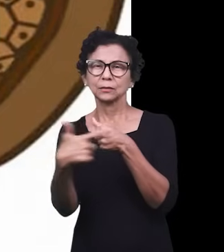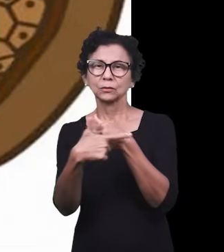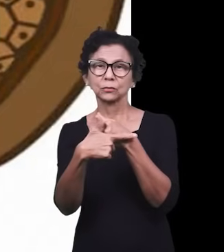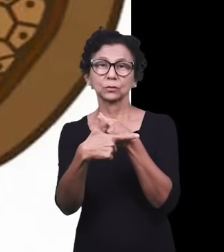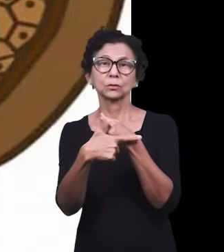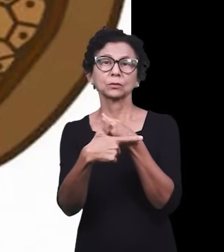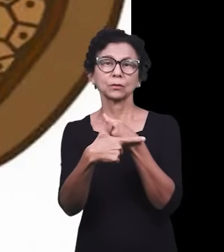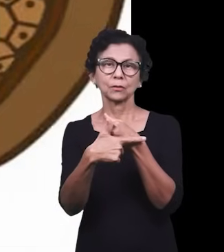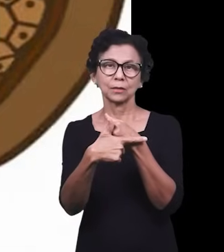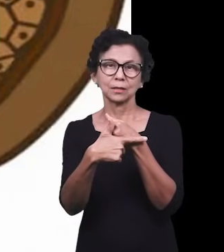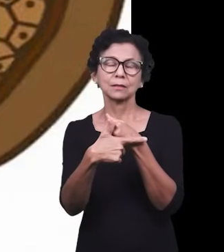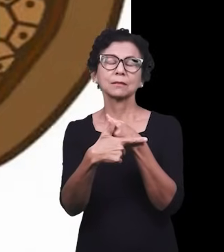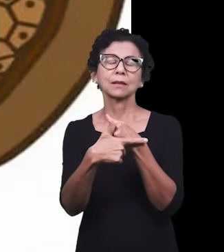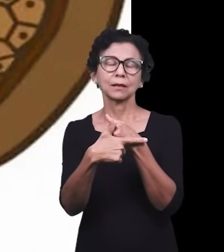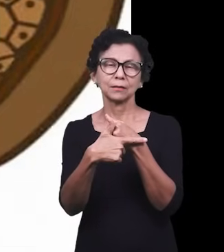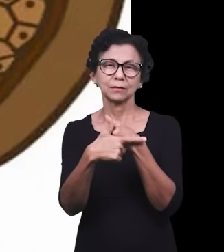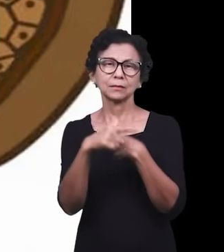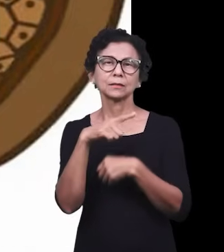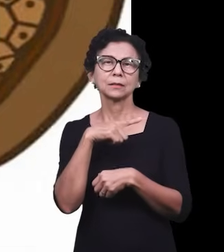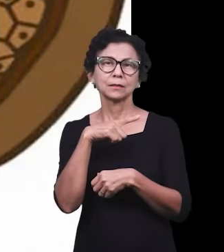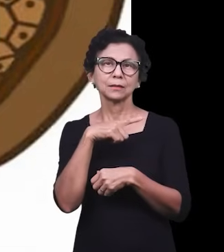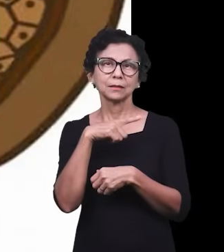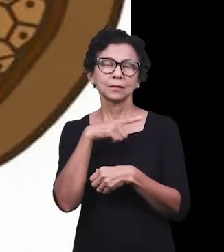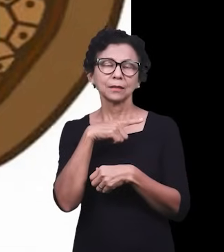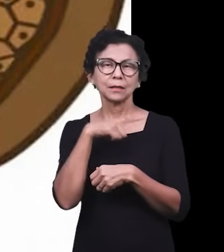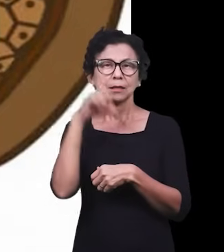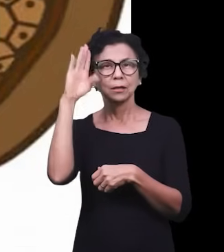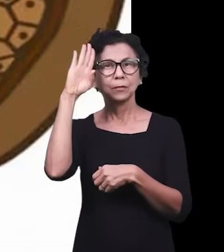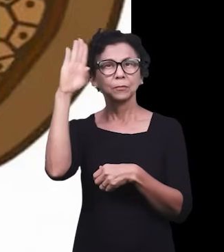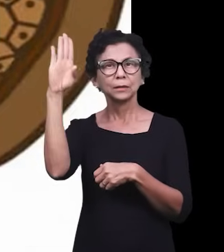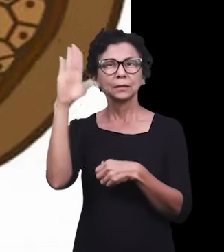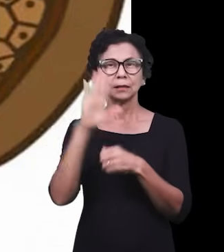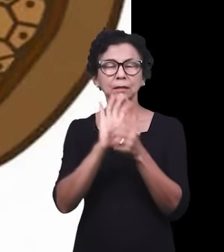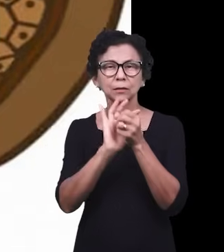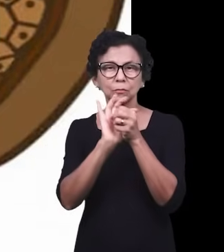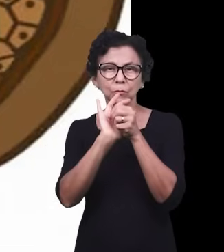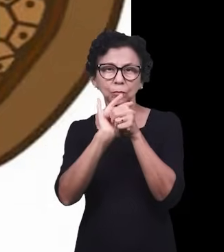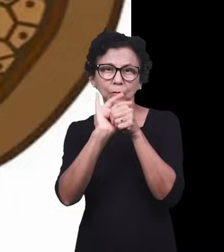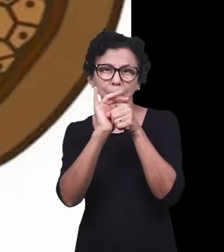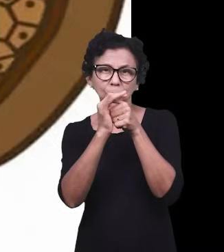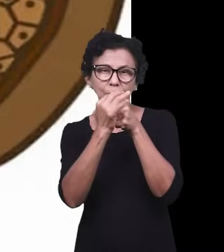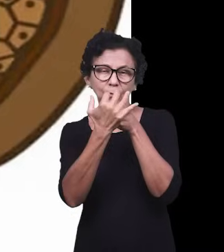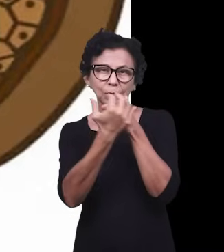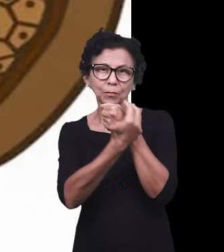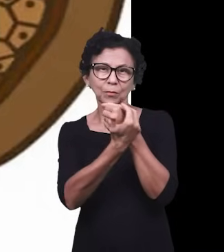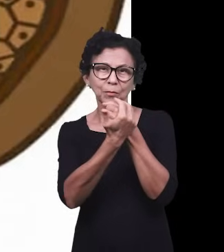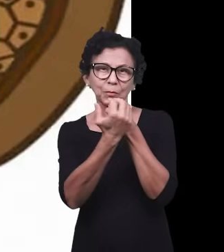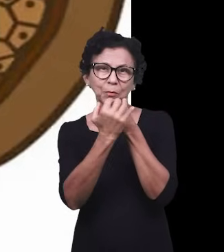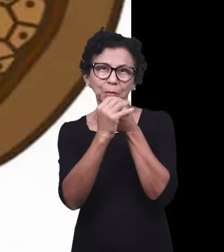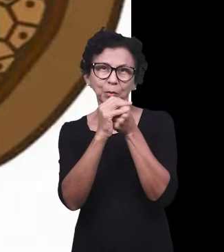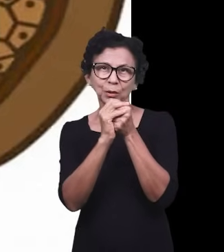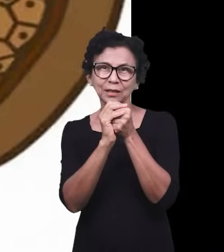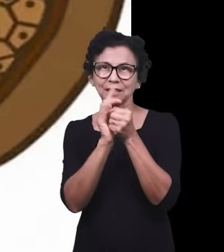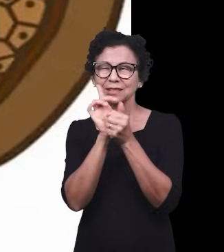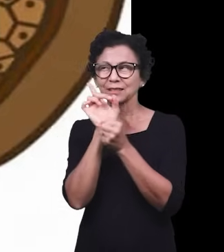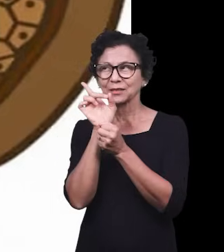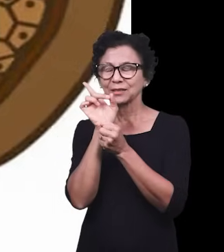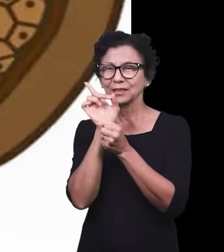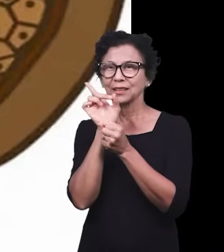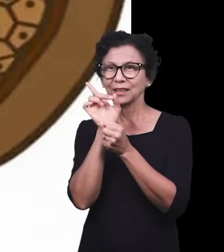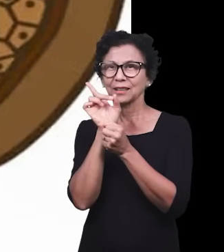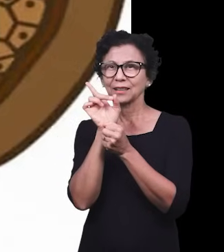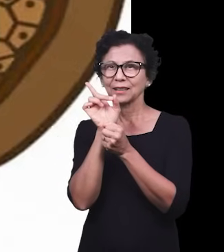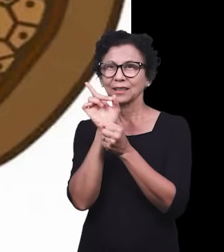que que ela tem uma das principais é a proteção ali do embrião né então aqui na imagem a gente consegue